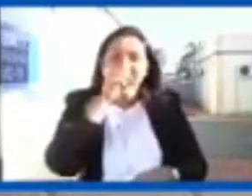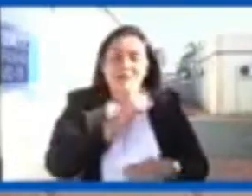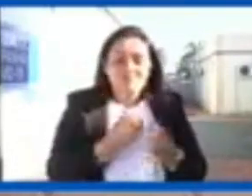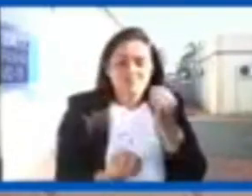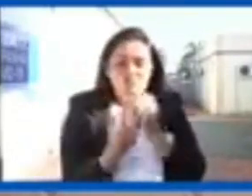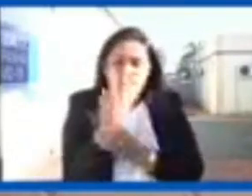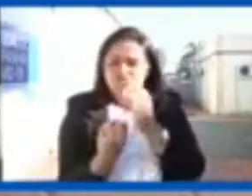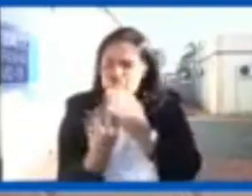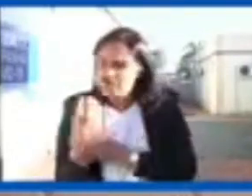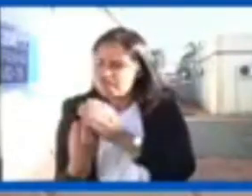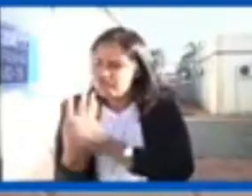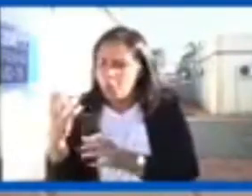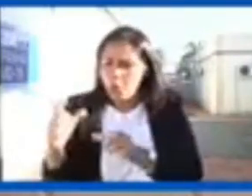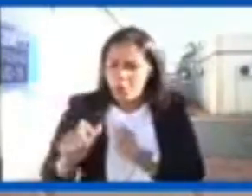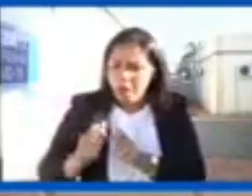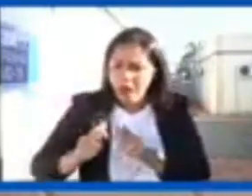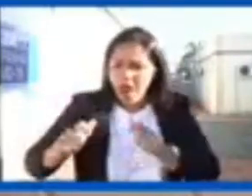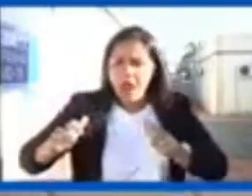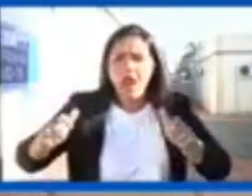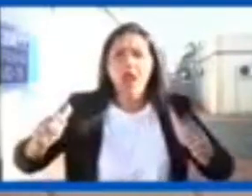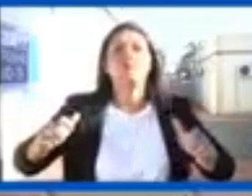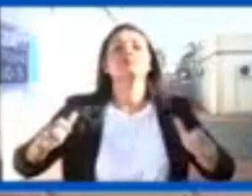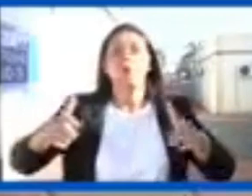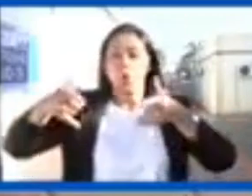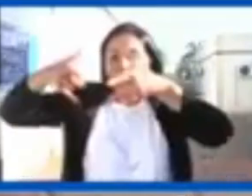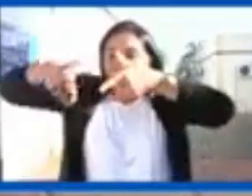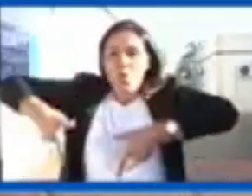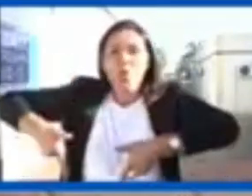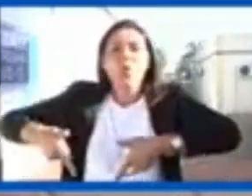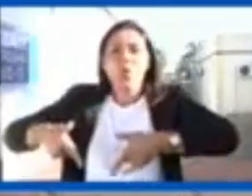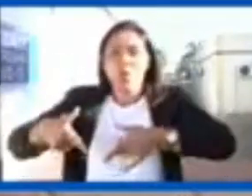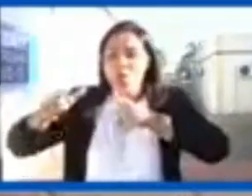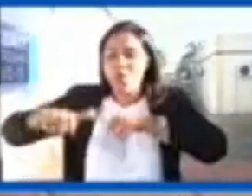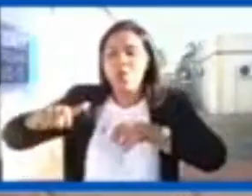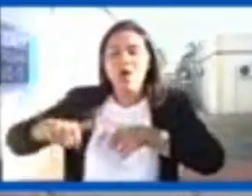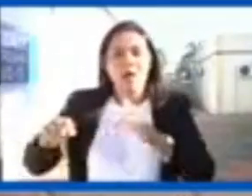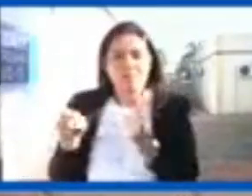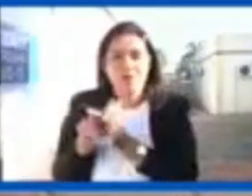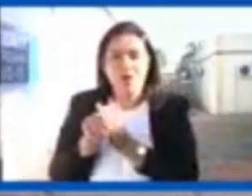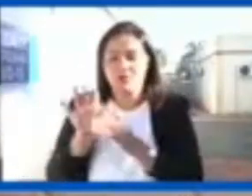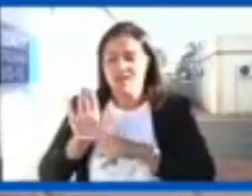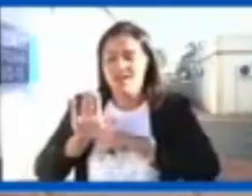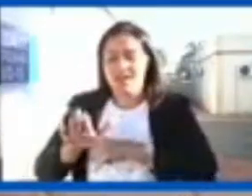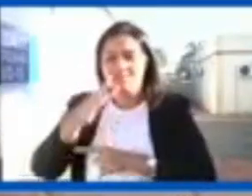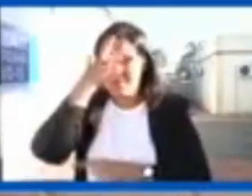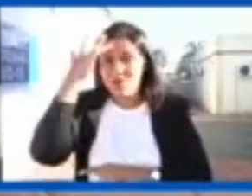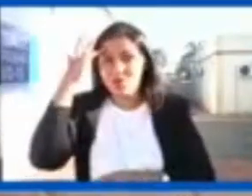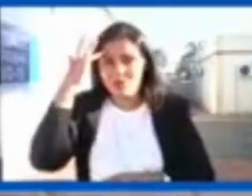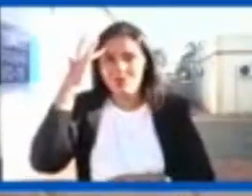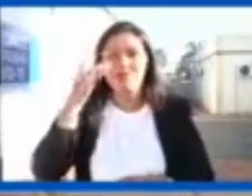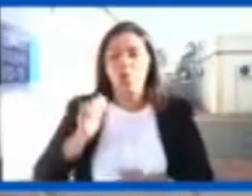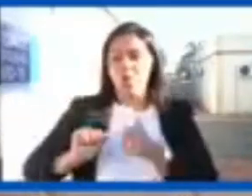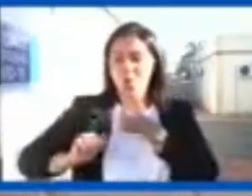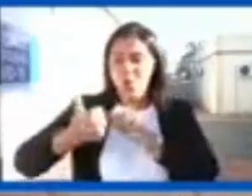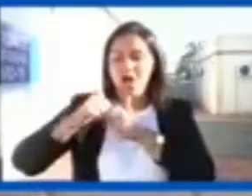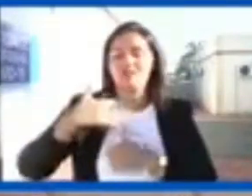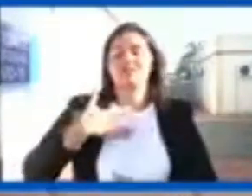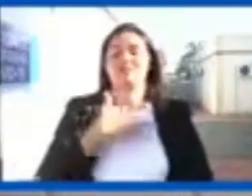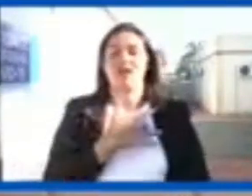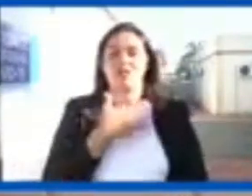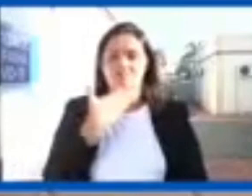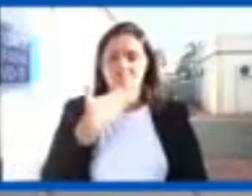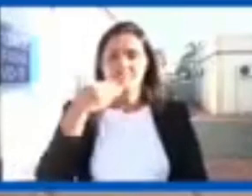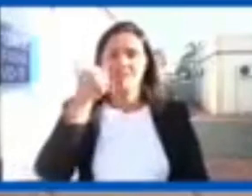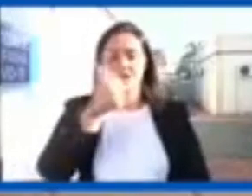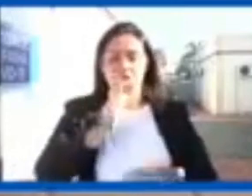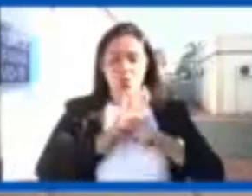a gente conseguisse constituir essa essa unidade é que aqui tenhamos qualidade que